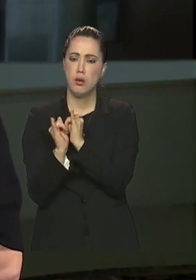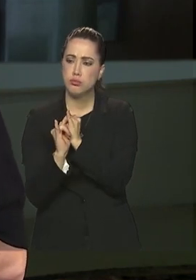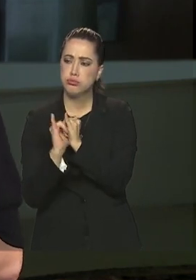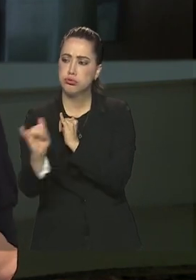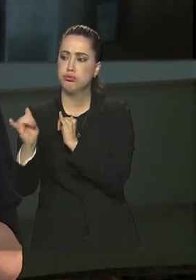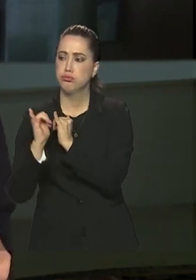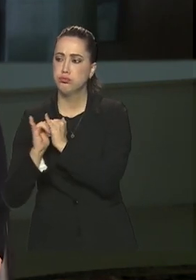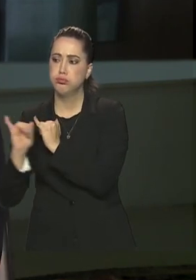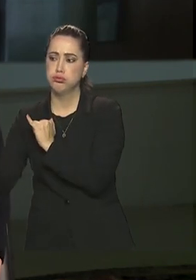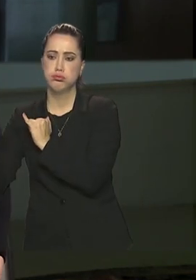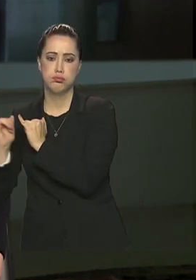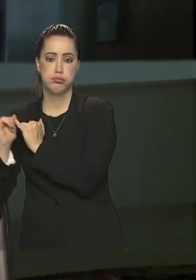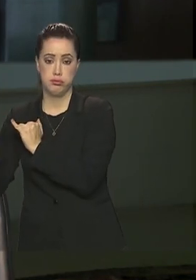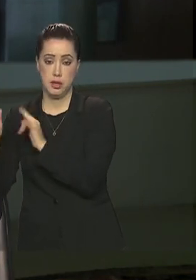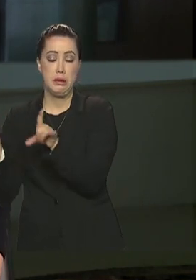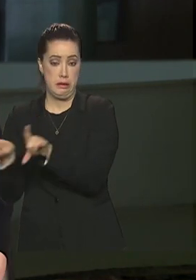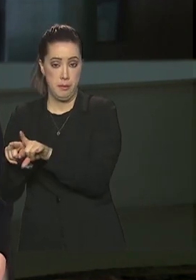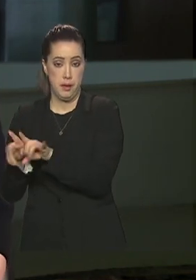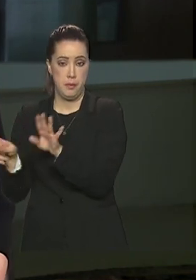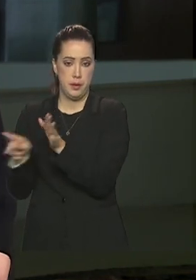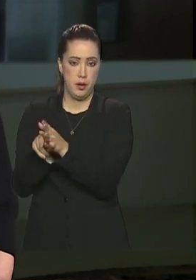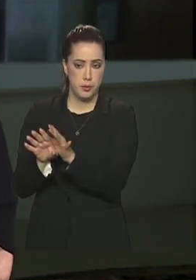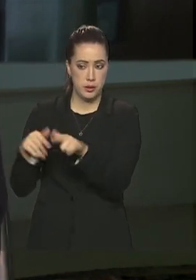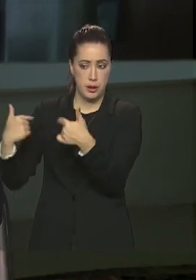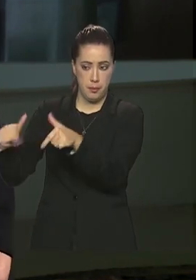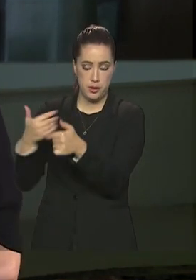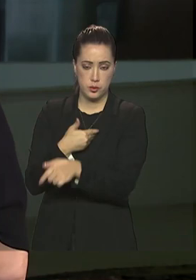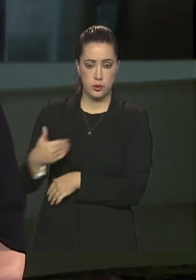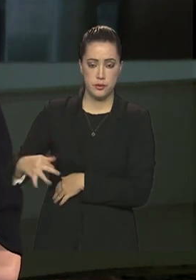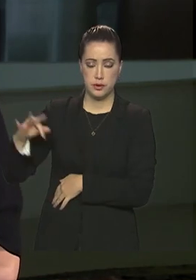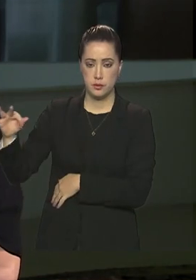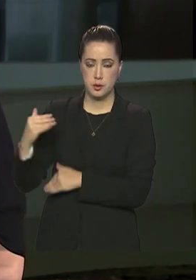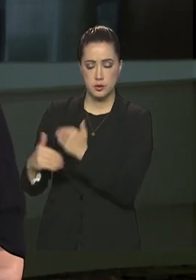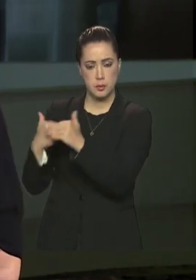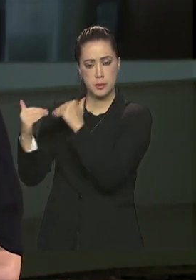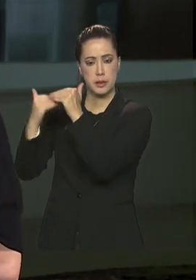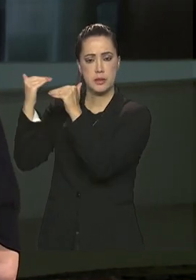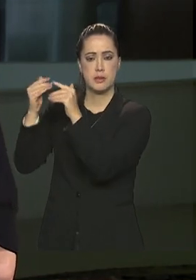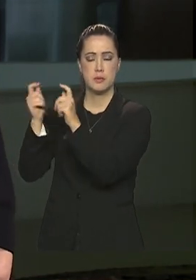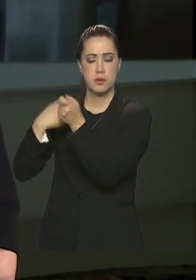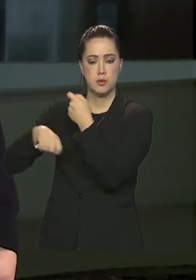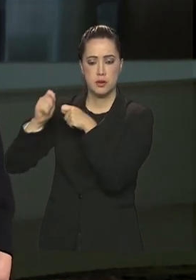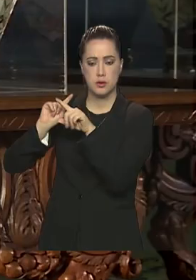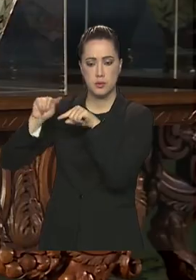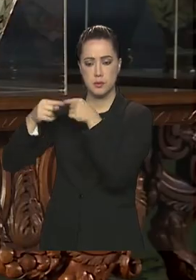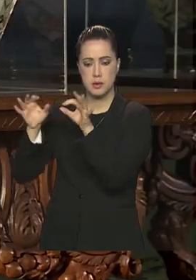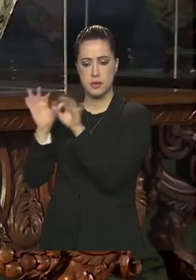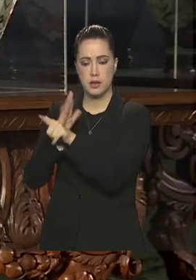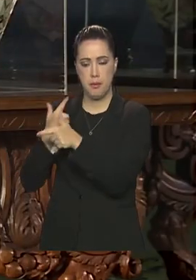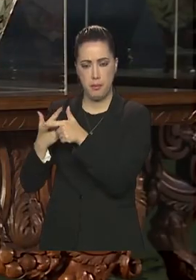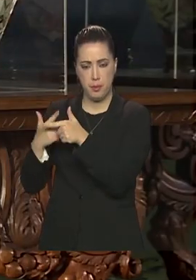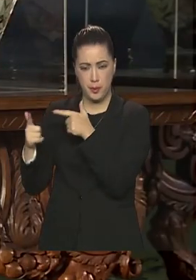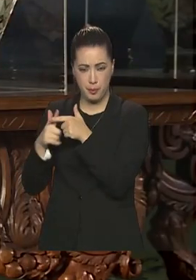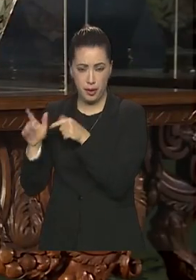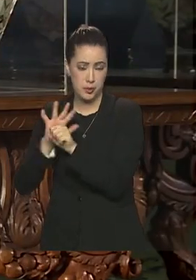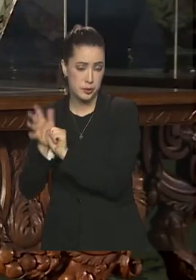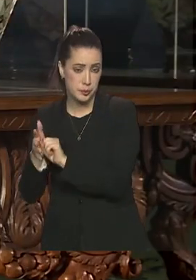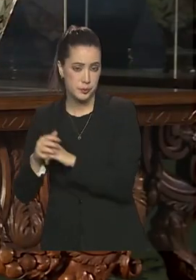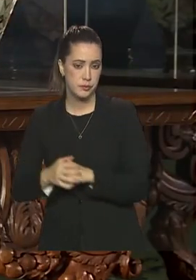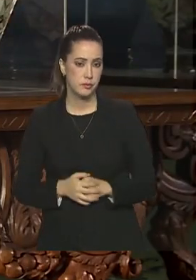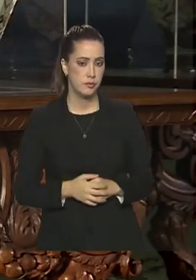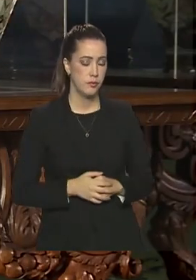governo federal para a retomada da economia pós-pandemia, certo? Sim. Os